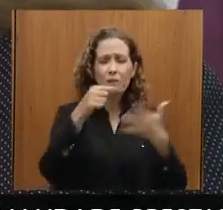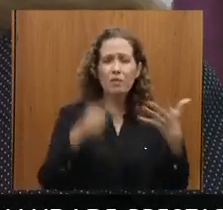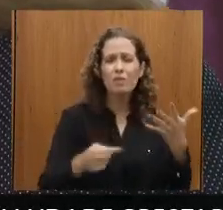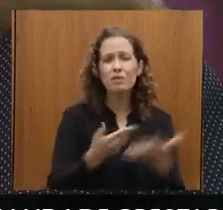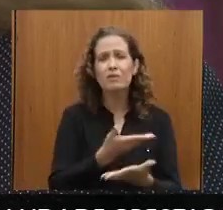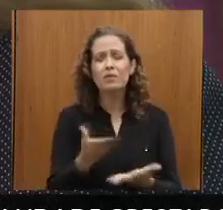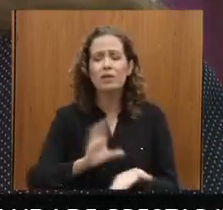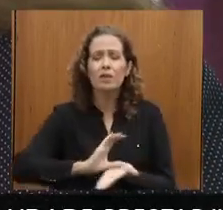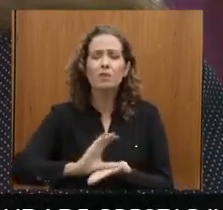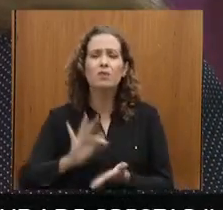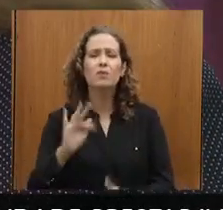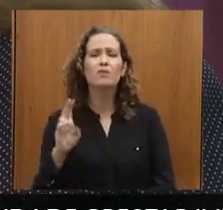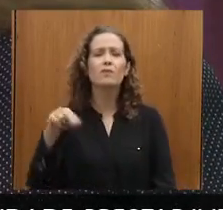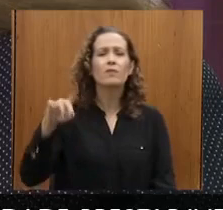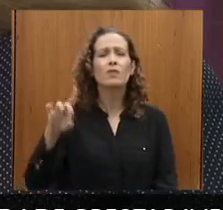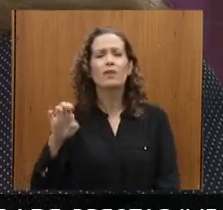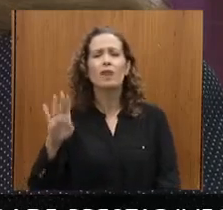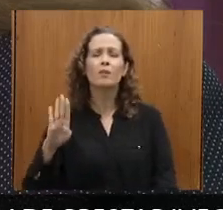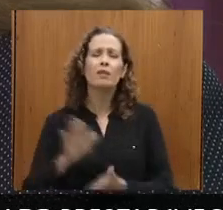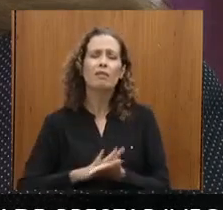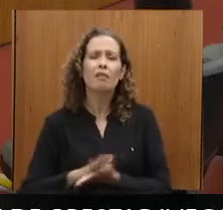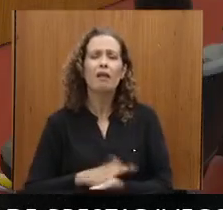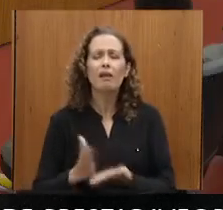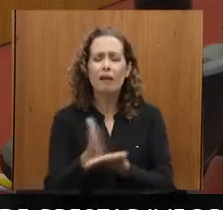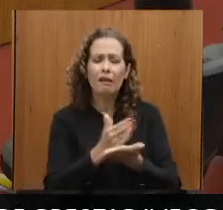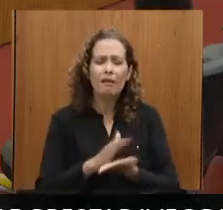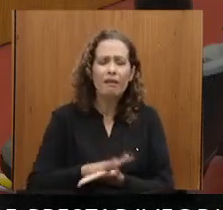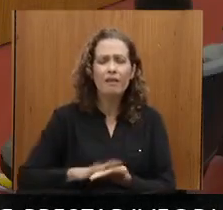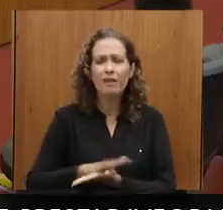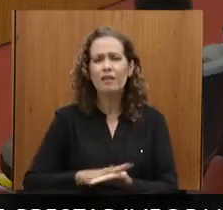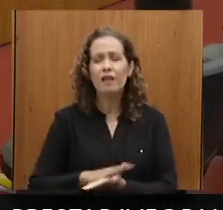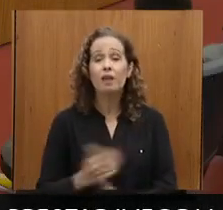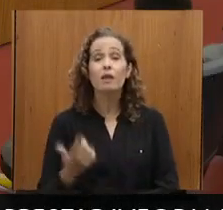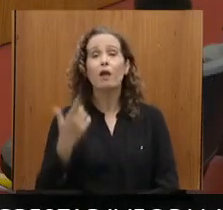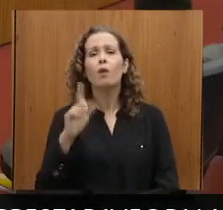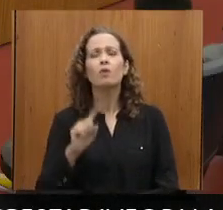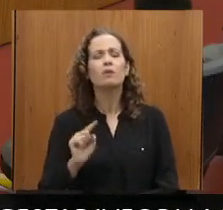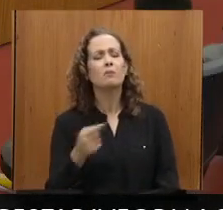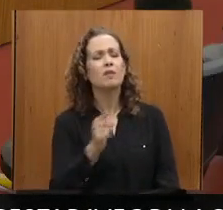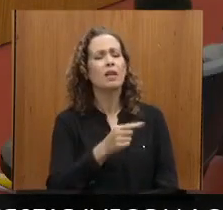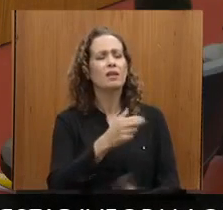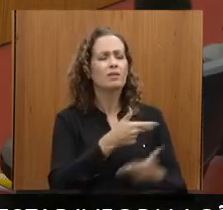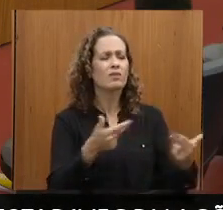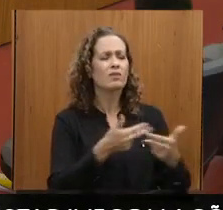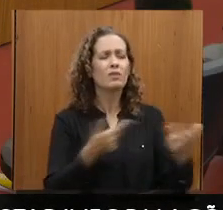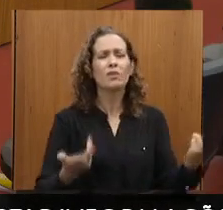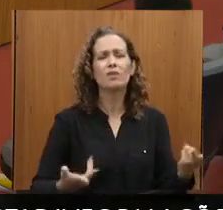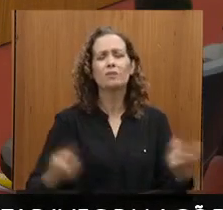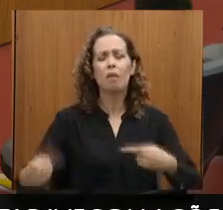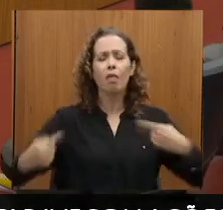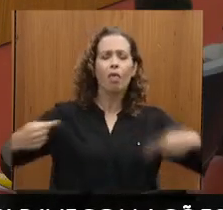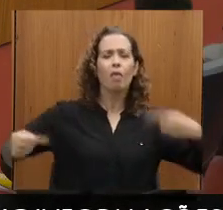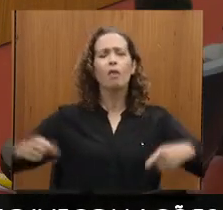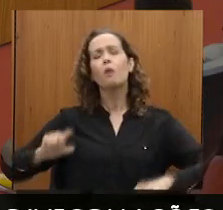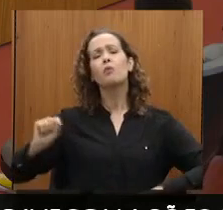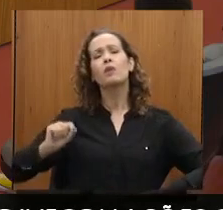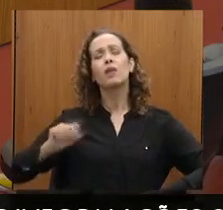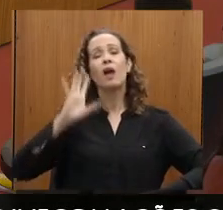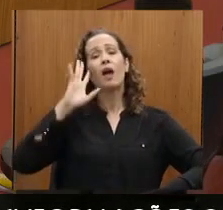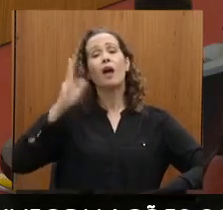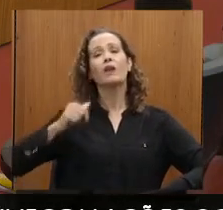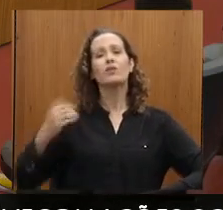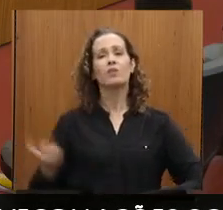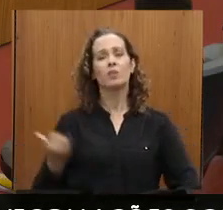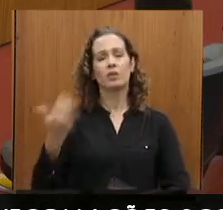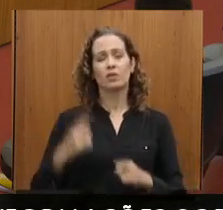fazer o recurso do Fundeb, vocês não querem fazer rateio, vocês querem empenhar com outras milhares dessas coisas, é a disputa do que vocês acham prioritário. Mas punir